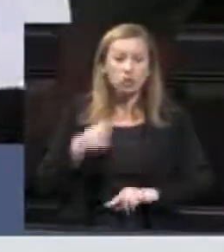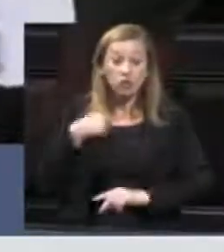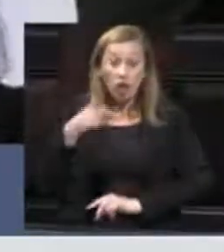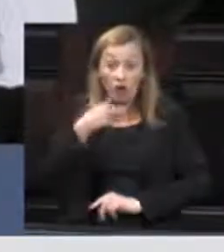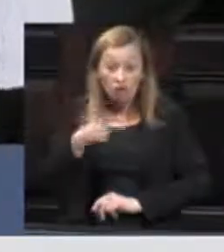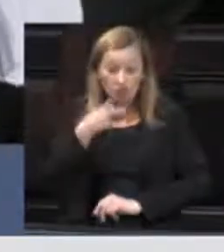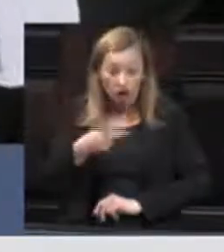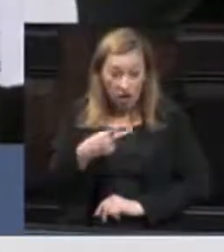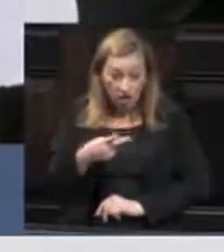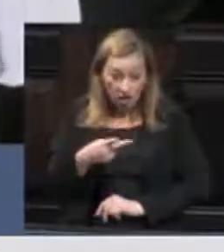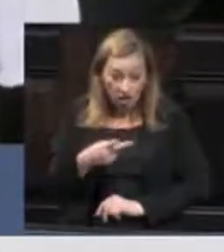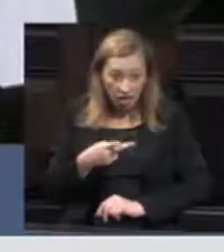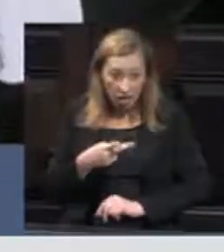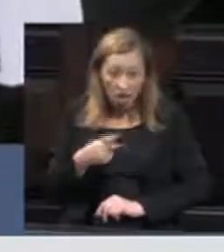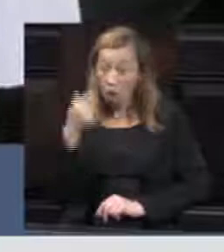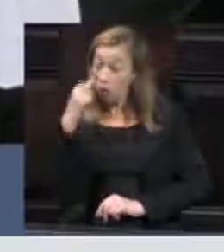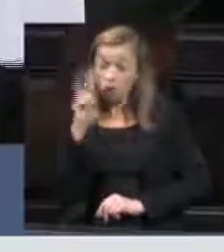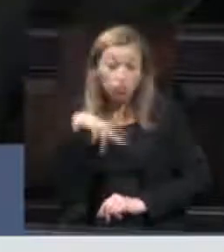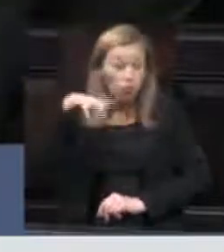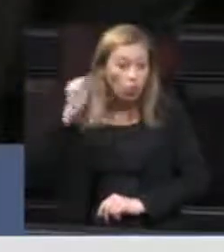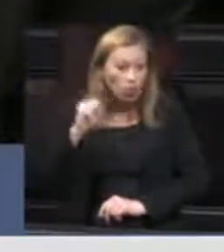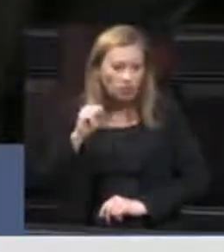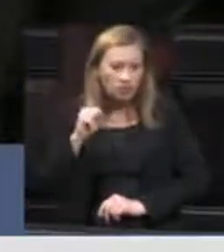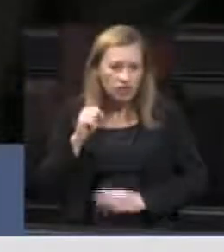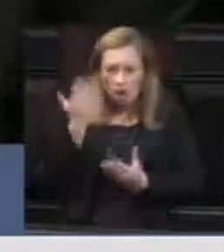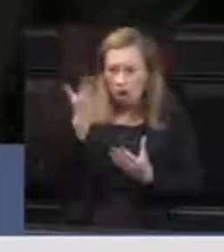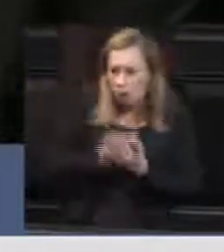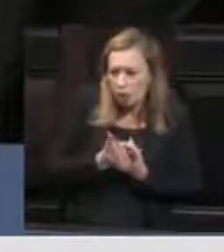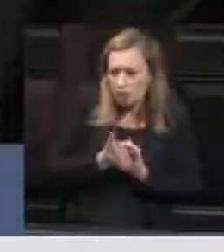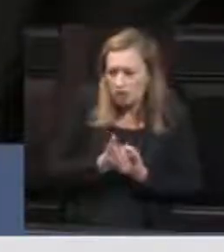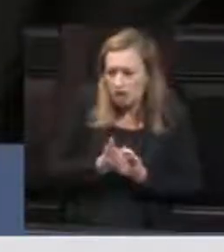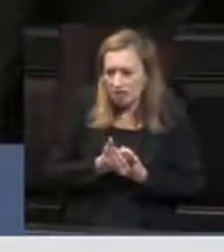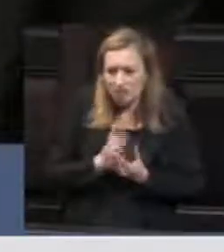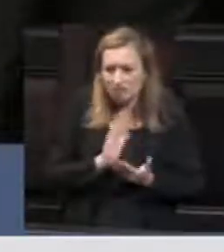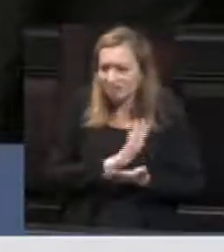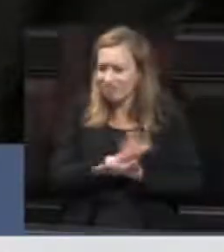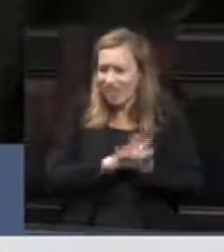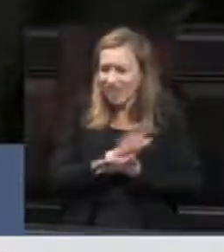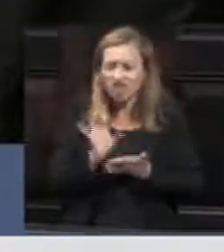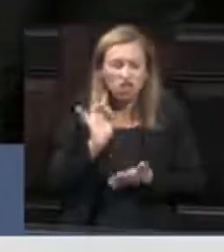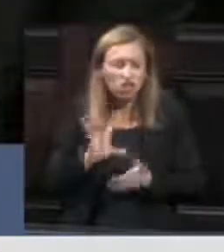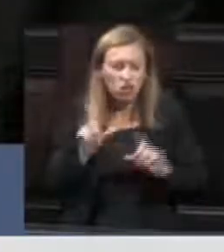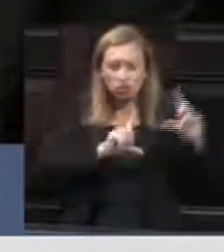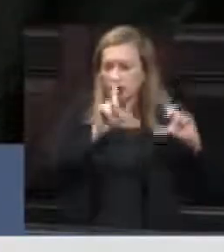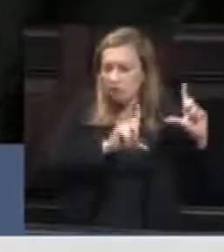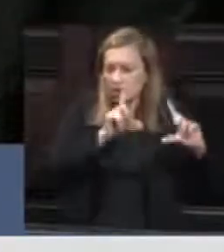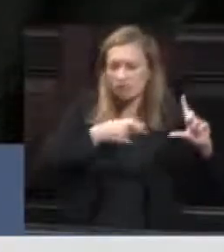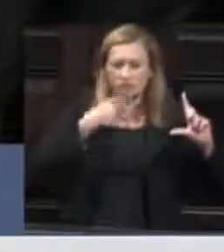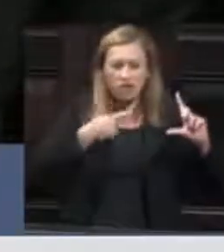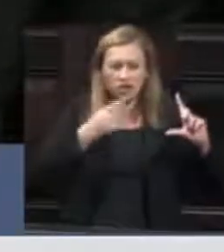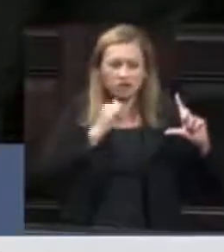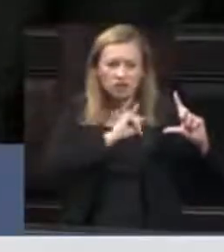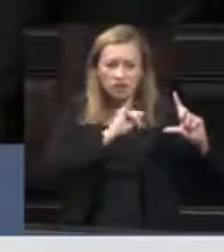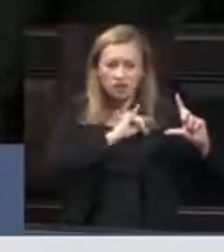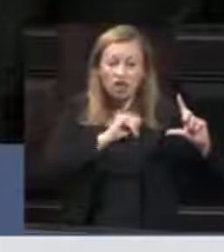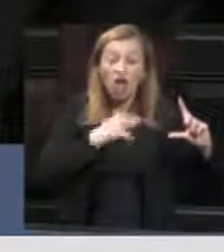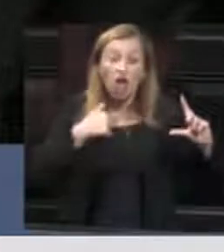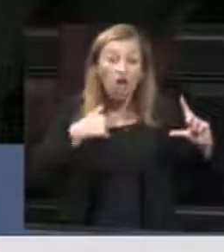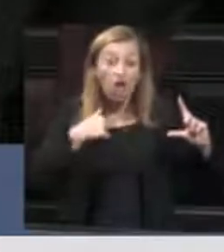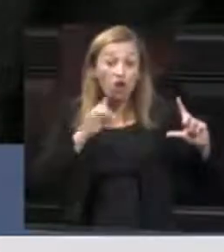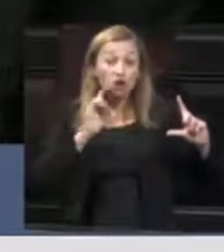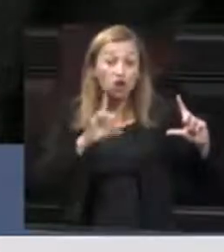com justiça, porque nunca vi processo daqui, só escuto falar na imprensa, só leio o que a imprensa divulga, eu o faço somente com aquilo que eu